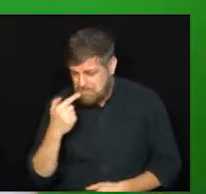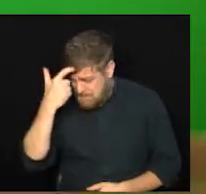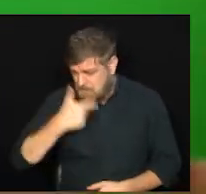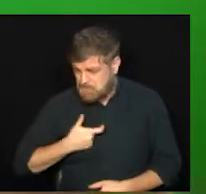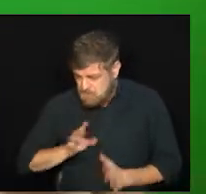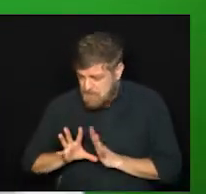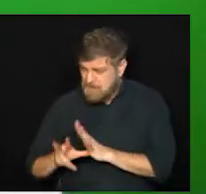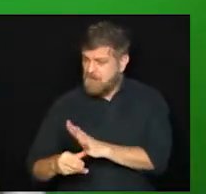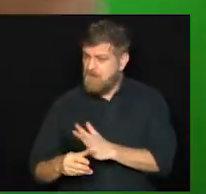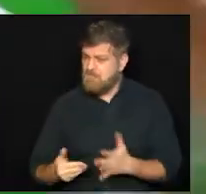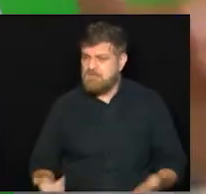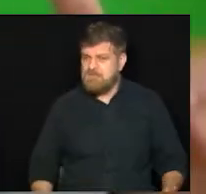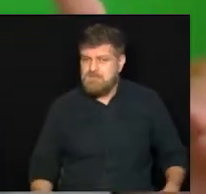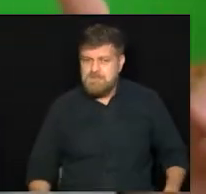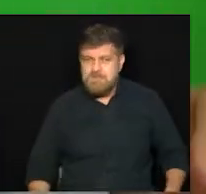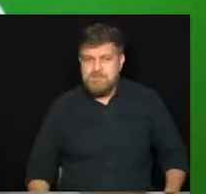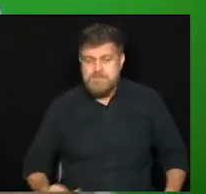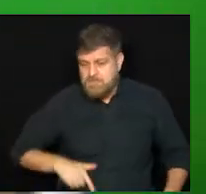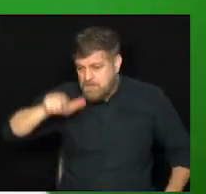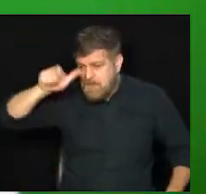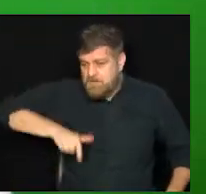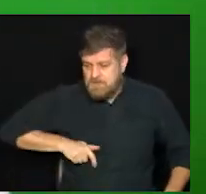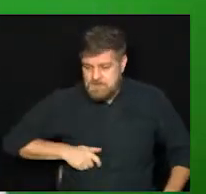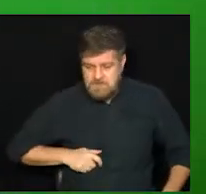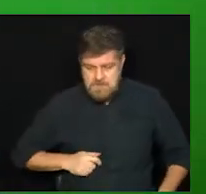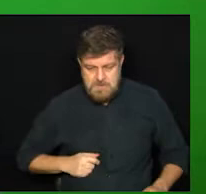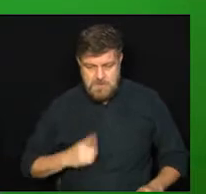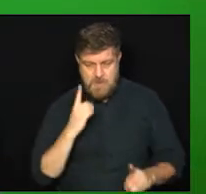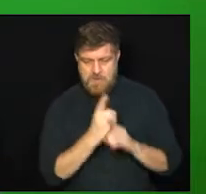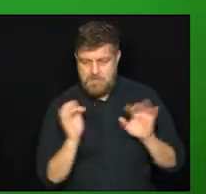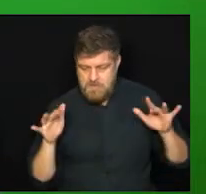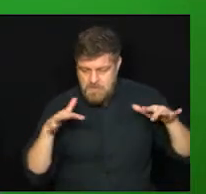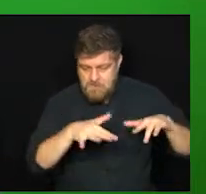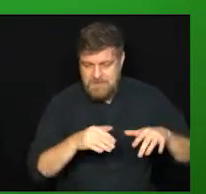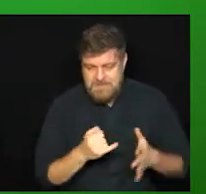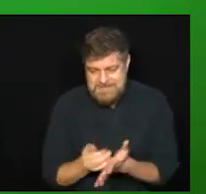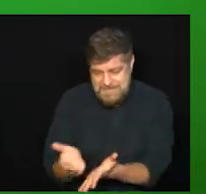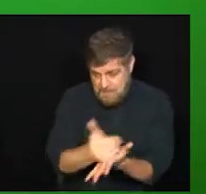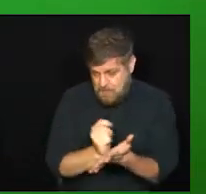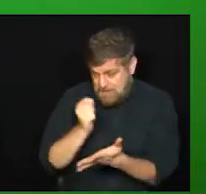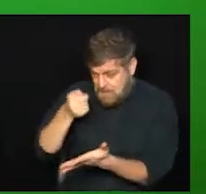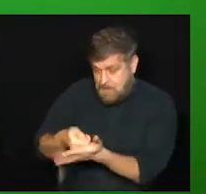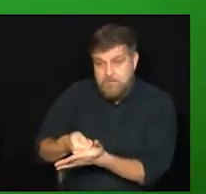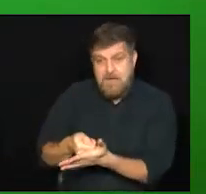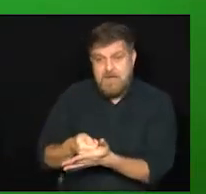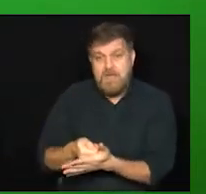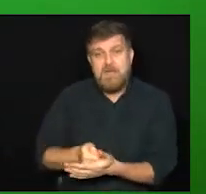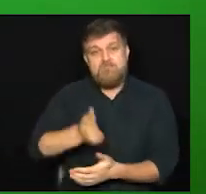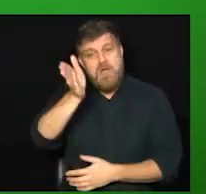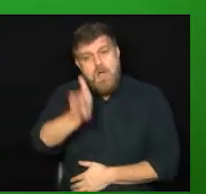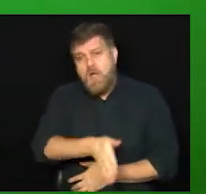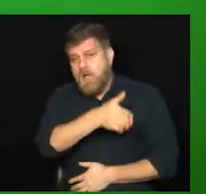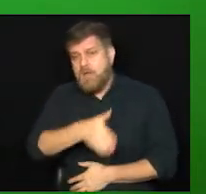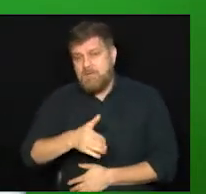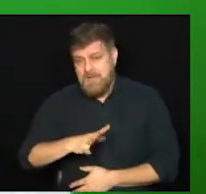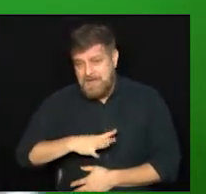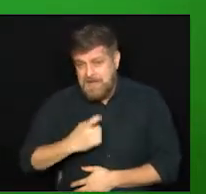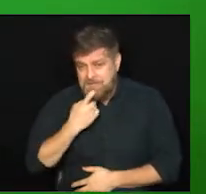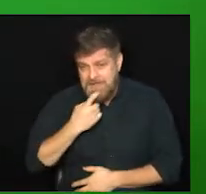esse organizador de evento, se esse promotor de evento não pagar os tributos dele, ele não volta mais com o evento para Campinas.